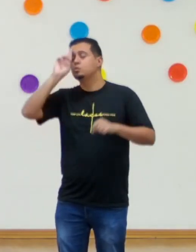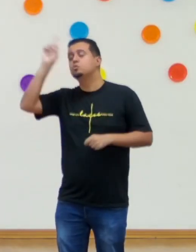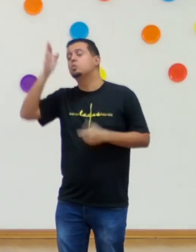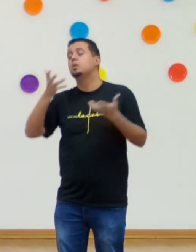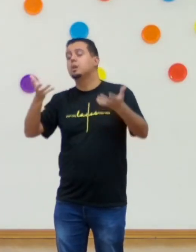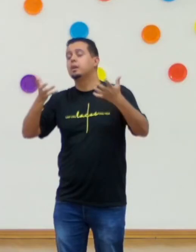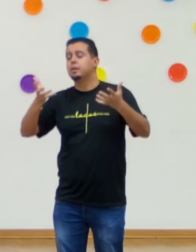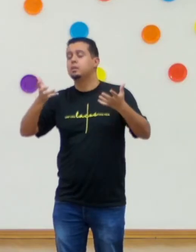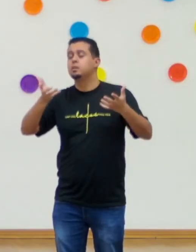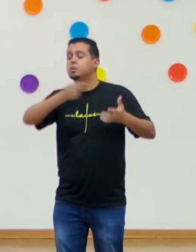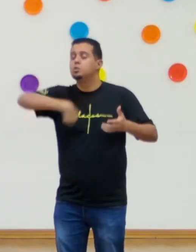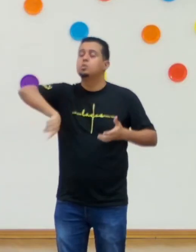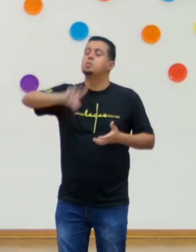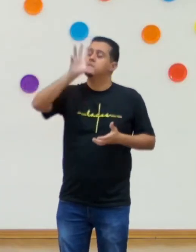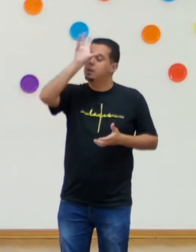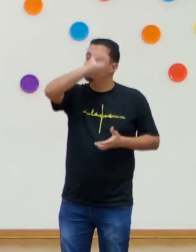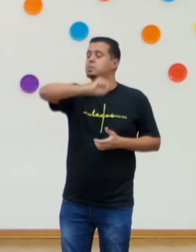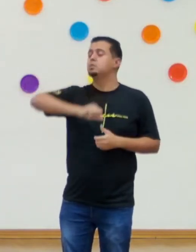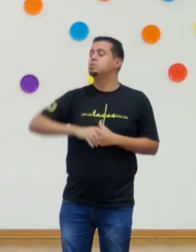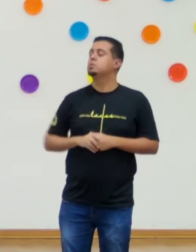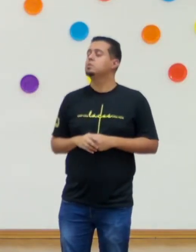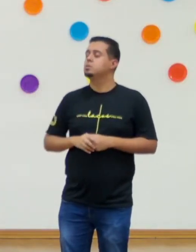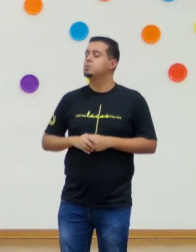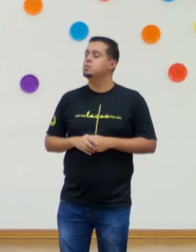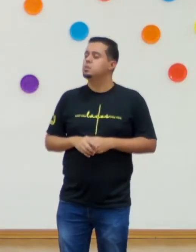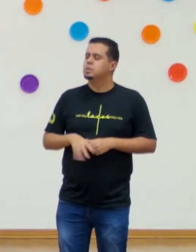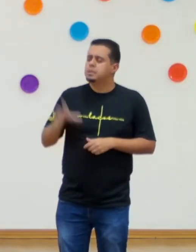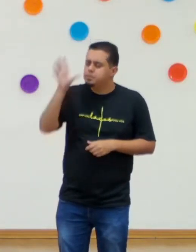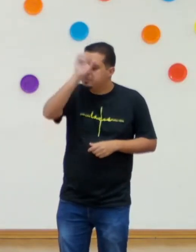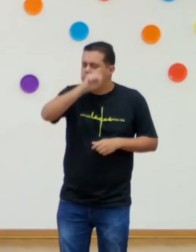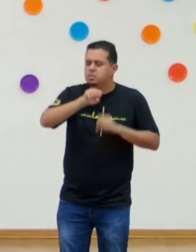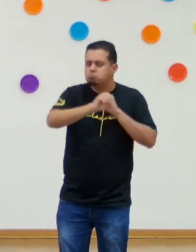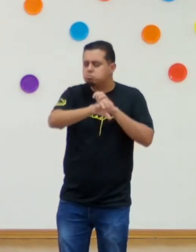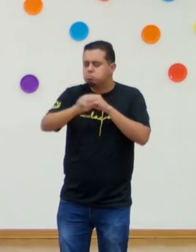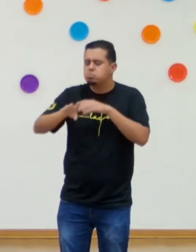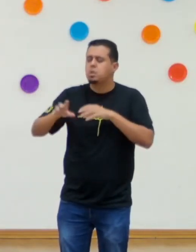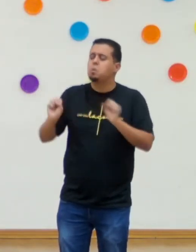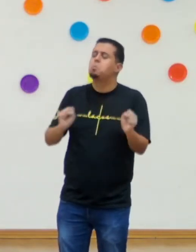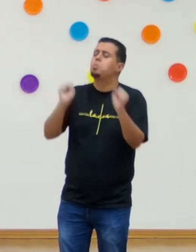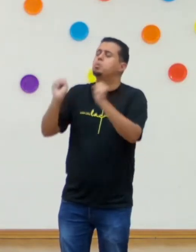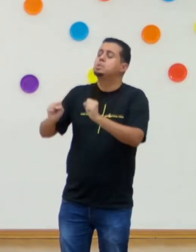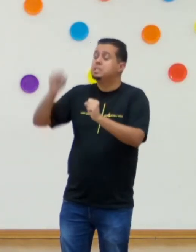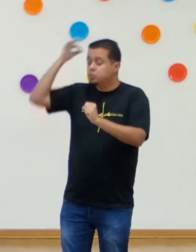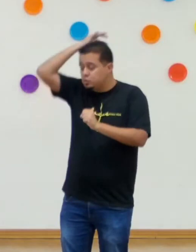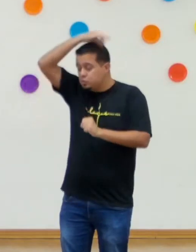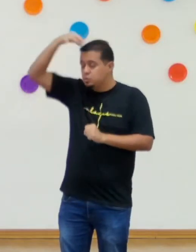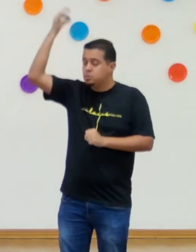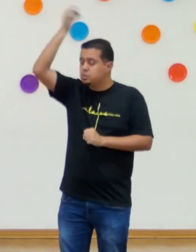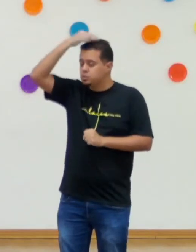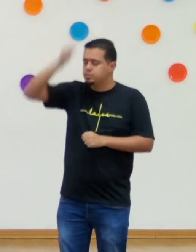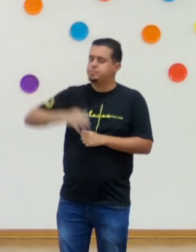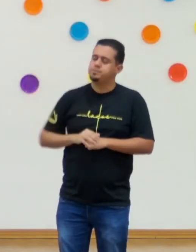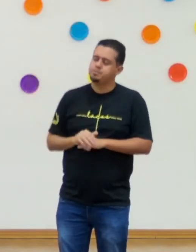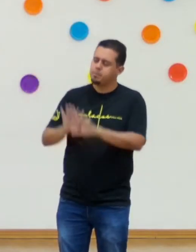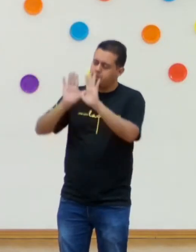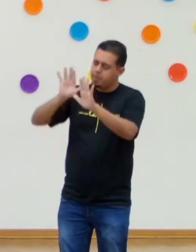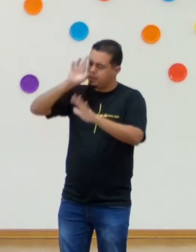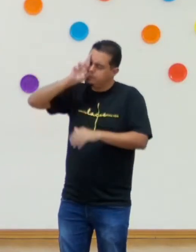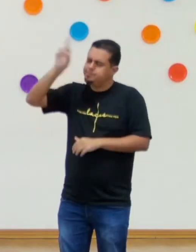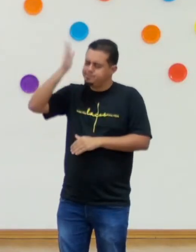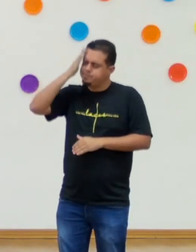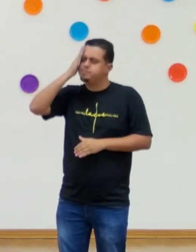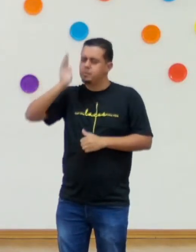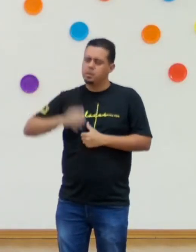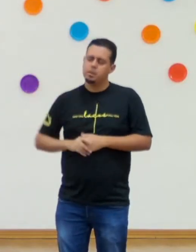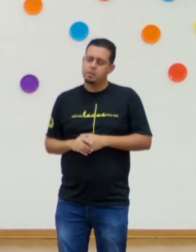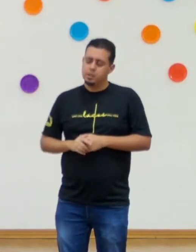que aprendamos e sejamos instruídos pelo poder do Teu Espírito. Pai, mas o Senhor sabe que o meu coração e o coração